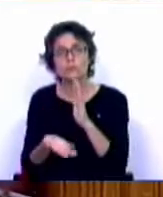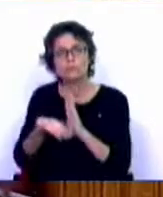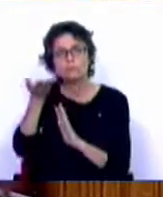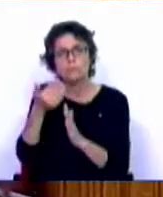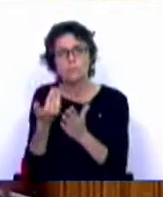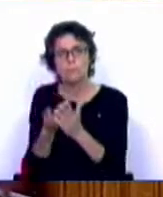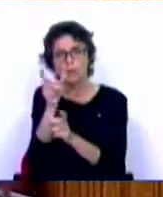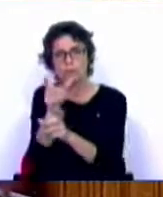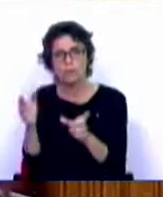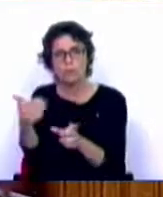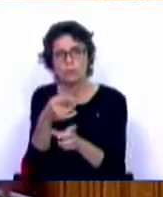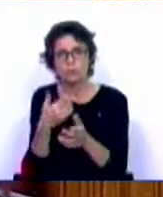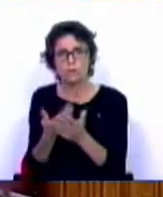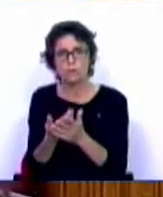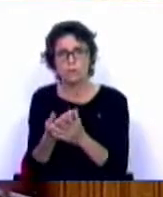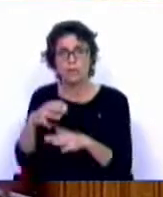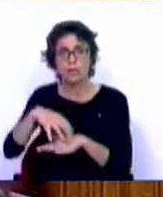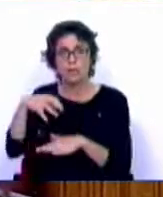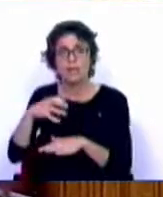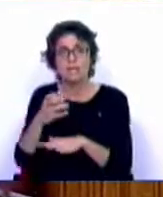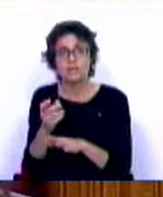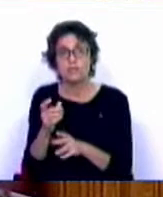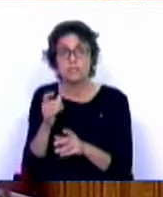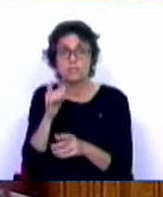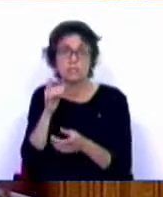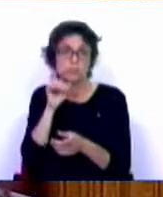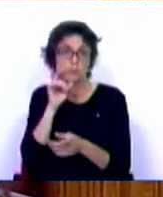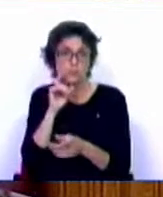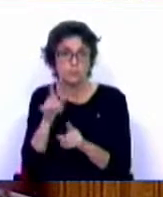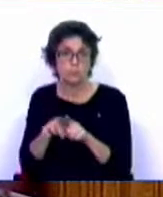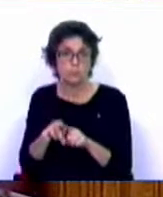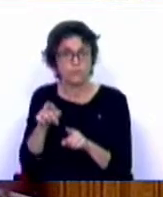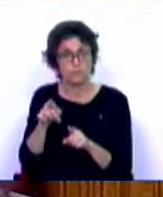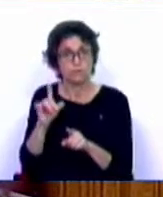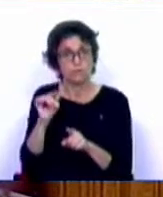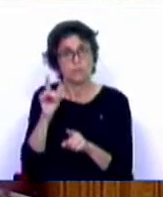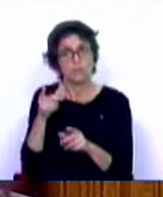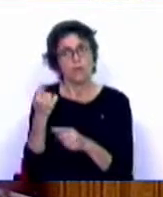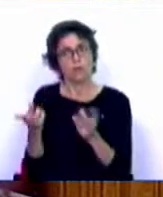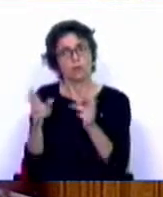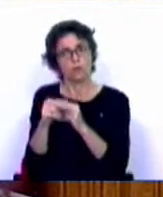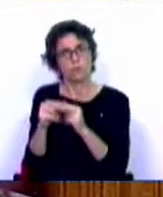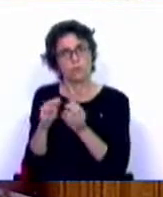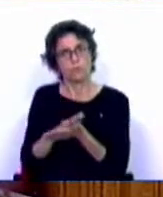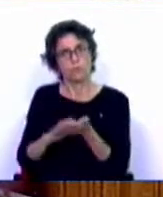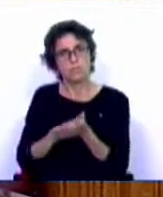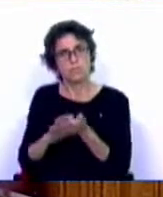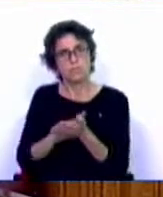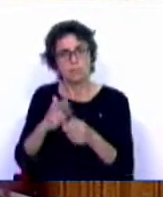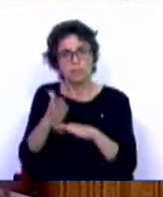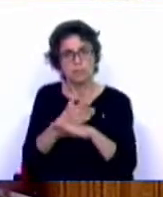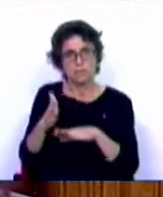humanos. A recém-criada Agência de Asilo, a que também não ligam, é uma excelente novidade que assenta na filosofia de